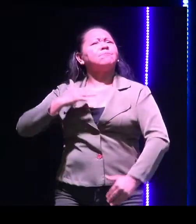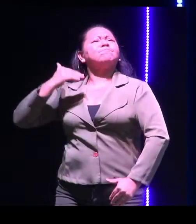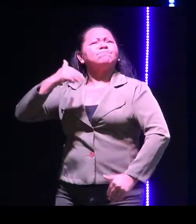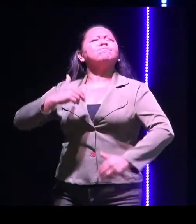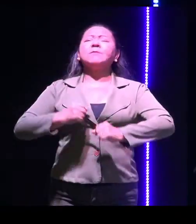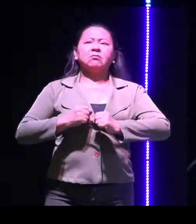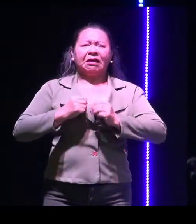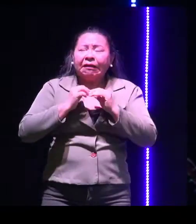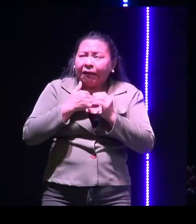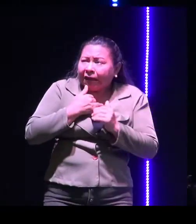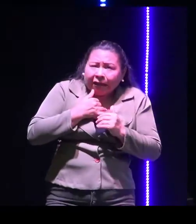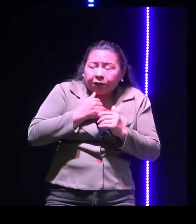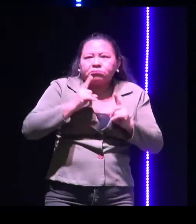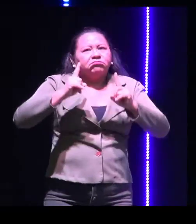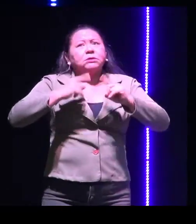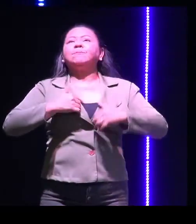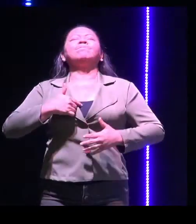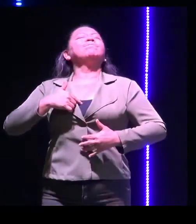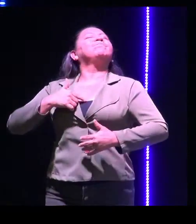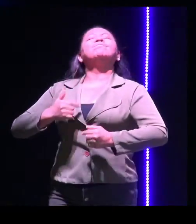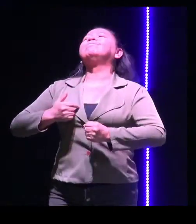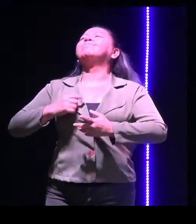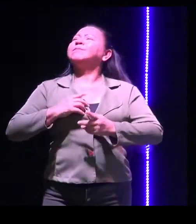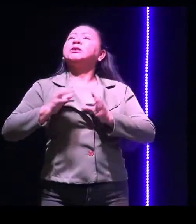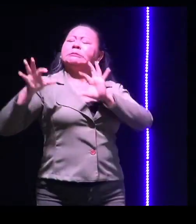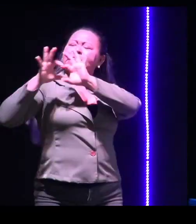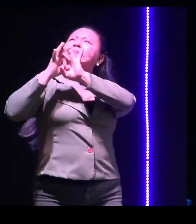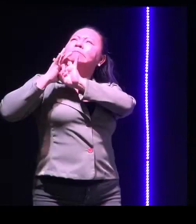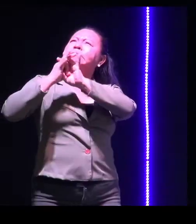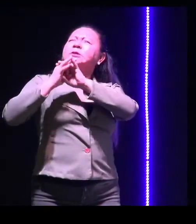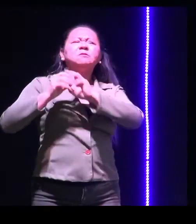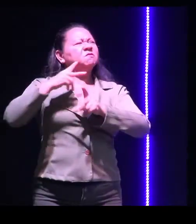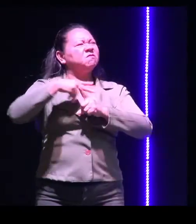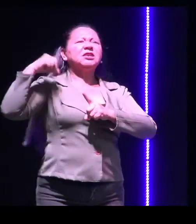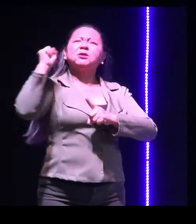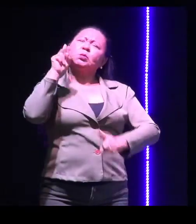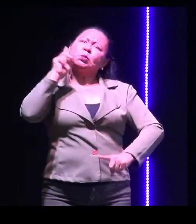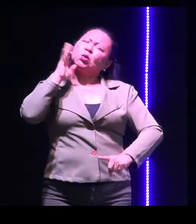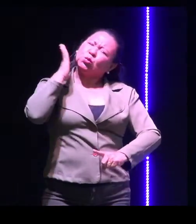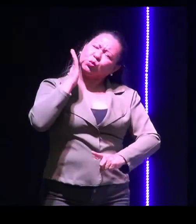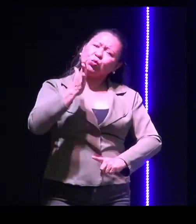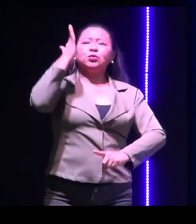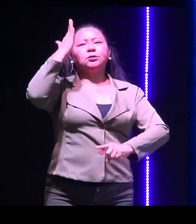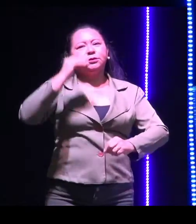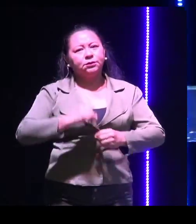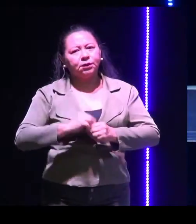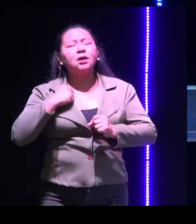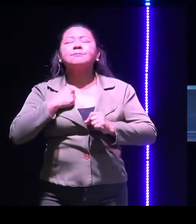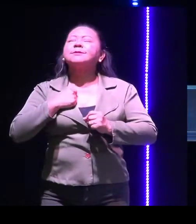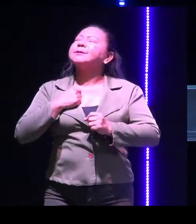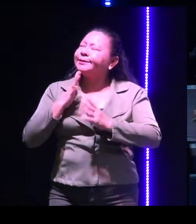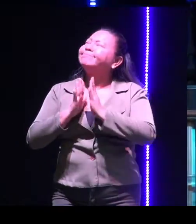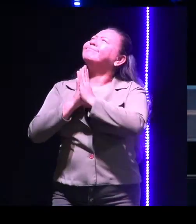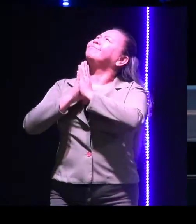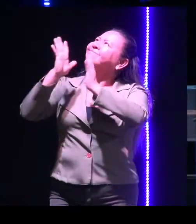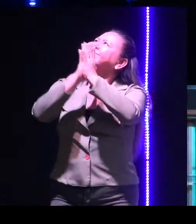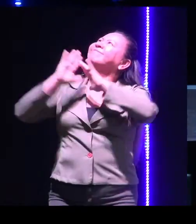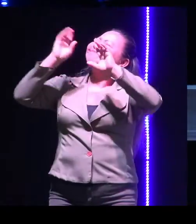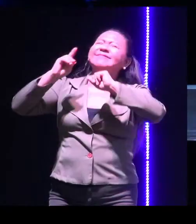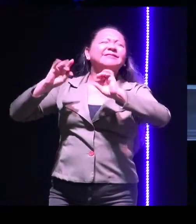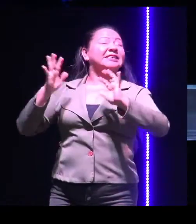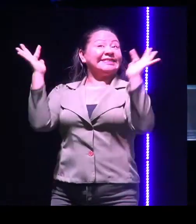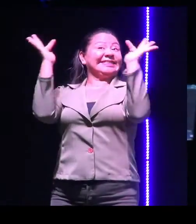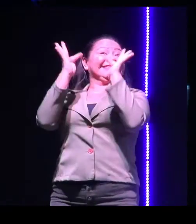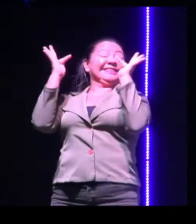e não por baixo, para ser cabeça e não cauda, para vencer no dia a dia, para se prostrar, para adorar,